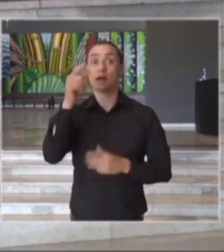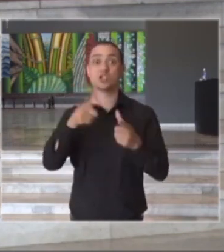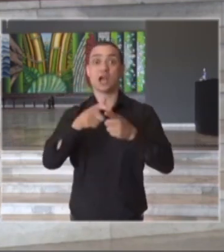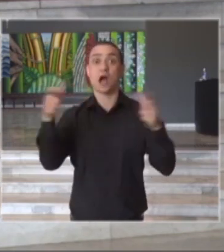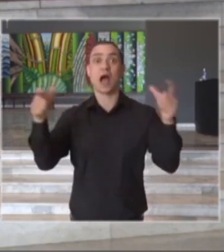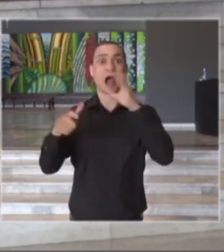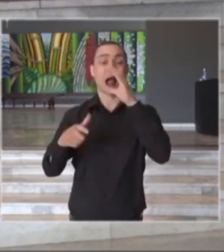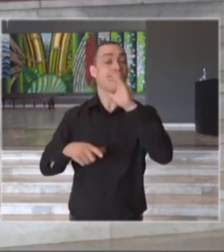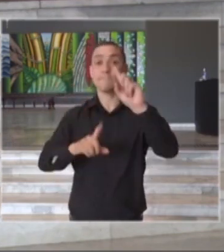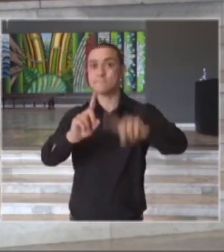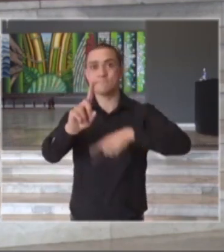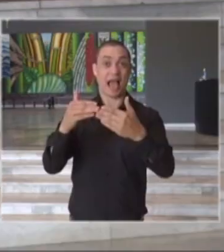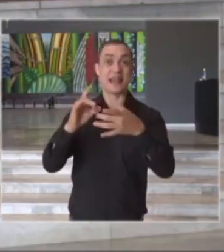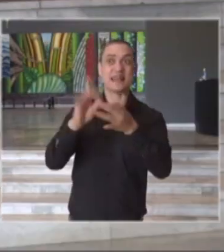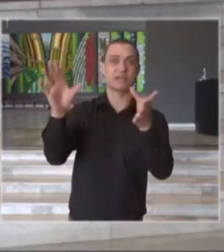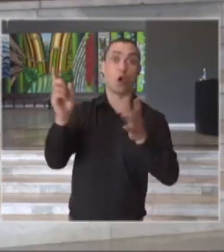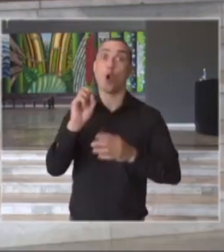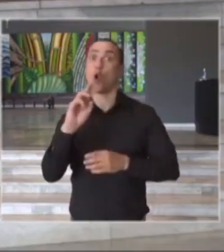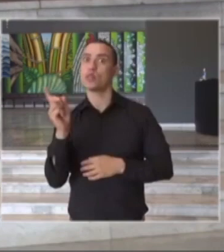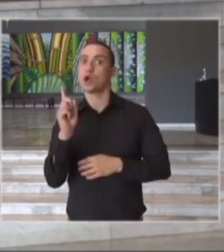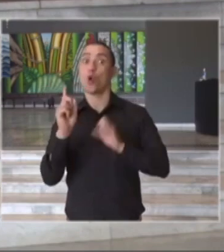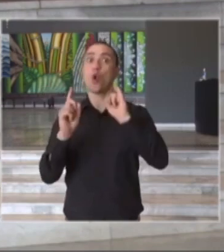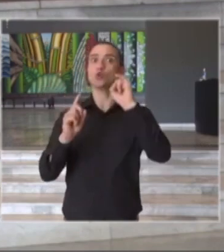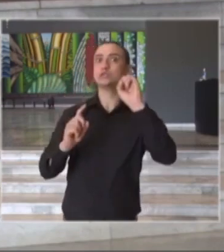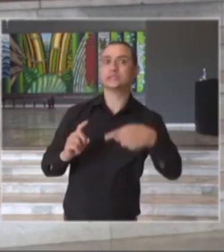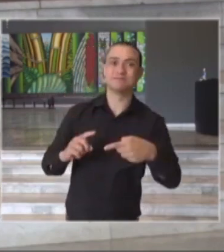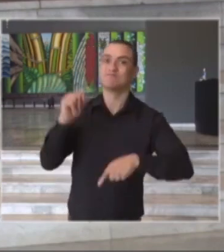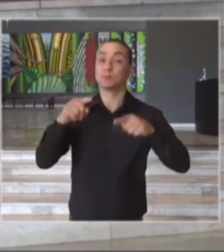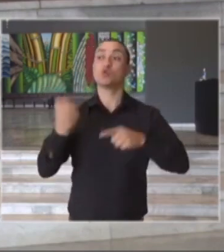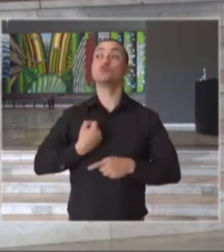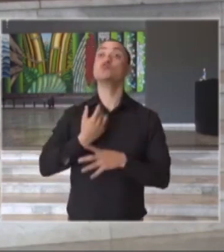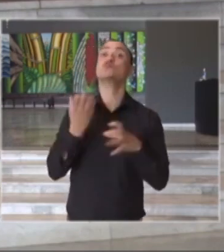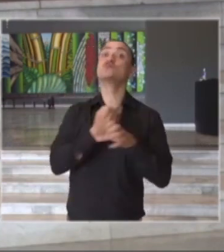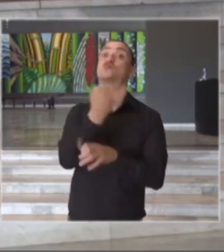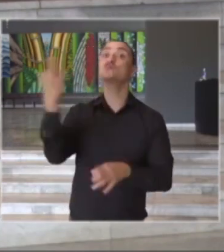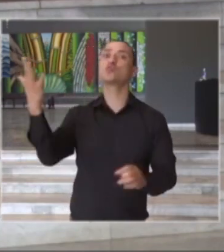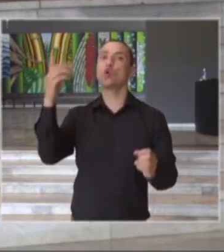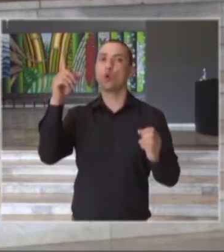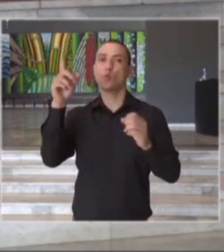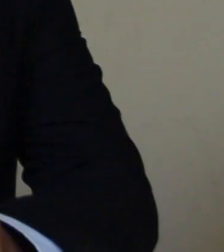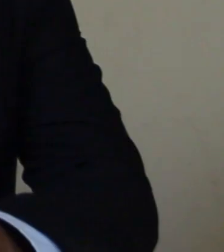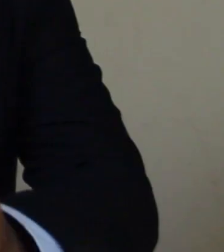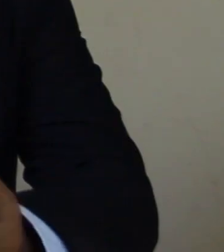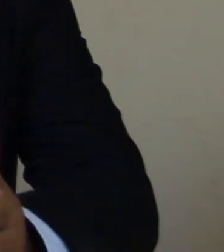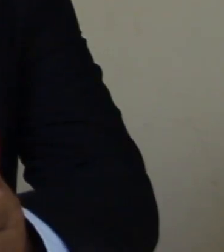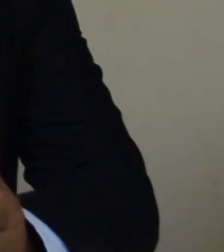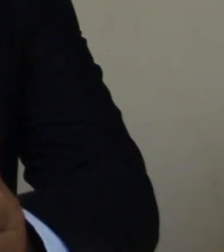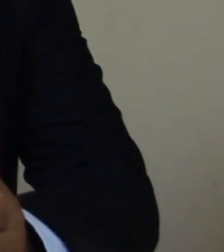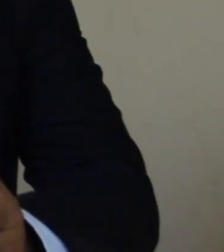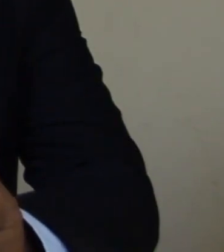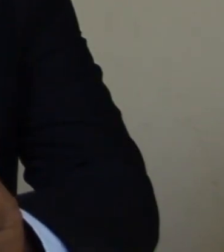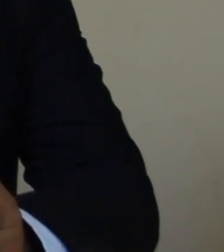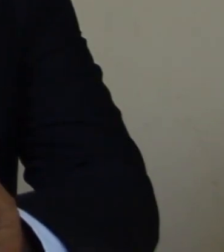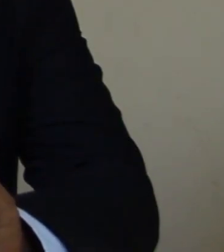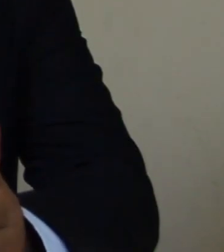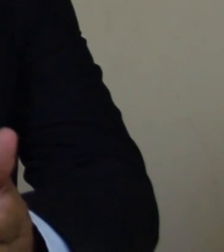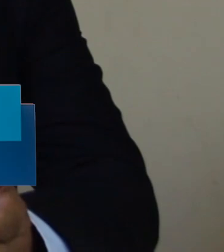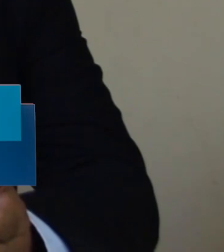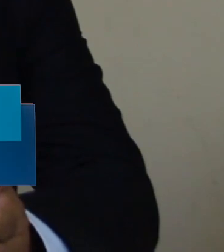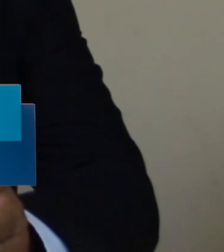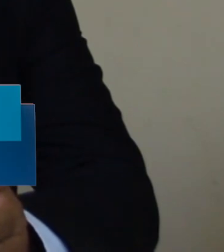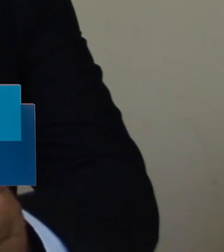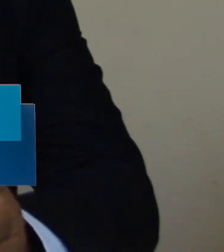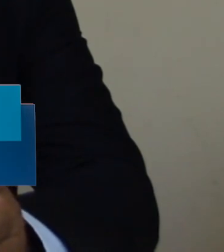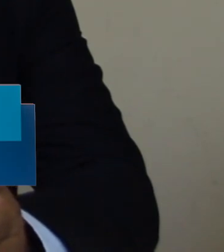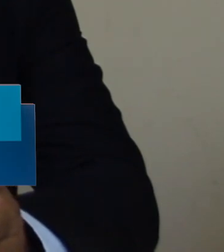aumentado e muito aumentado esses números é que vão nos dizer o caminho a ser seguido anunciado a reabertura